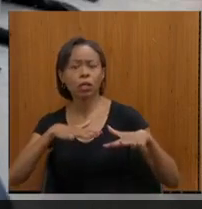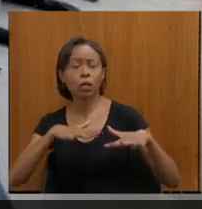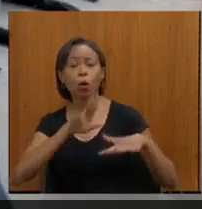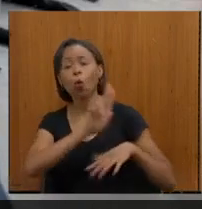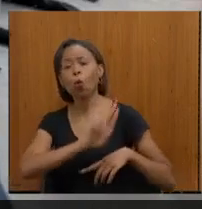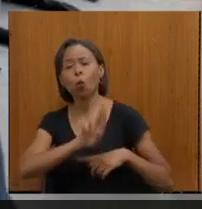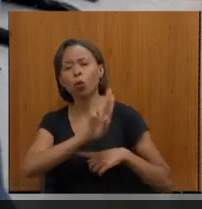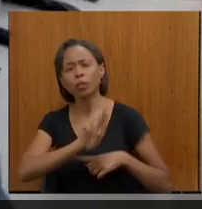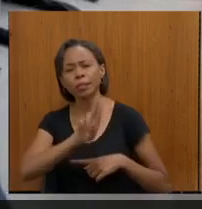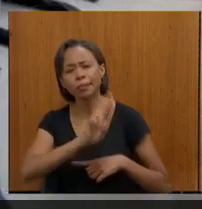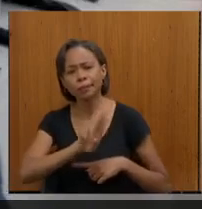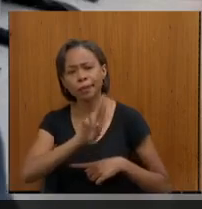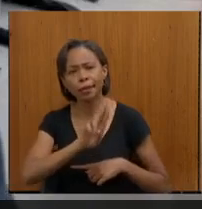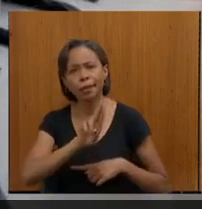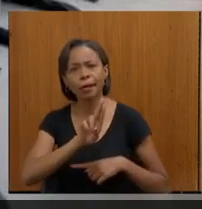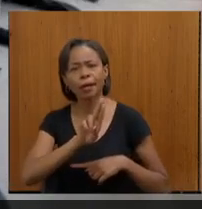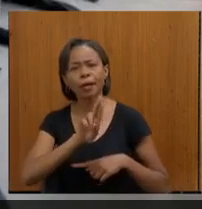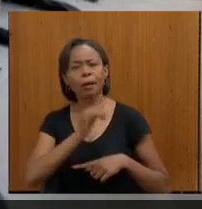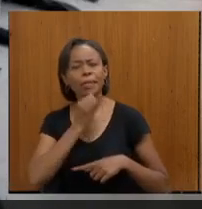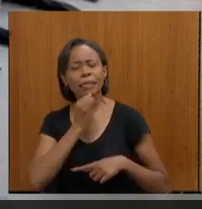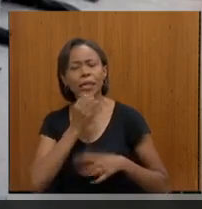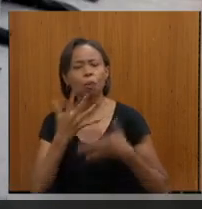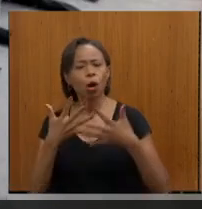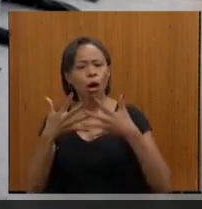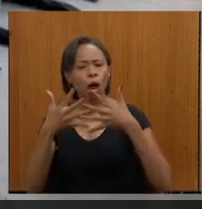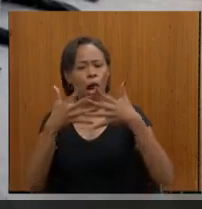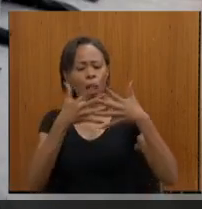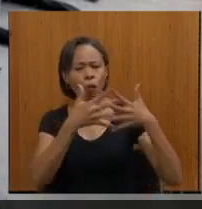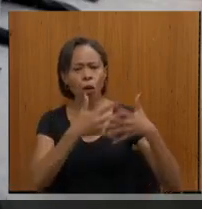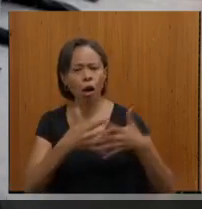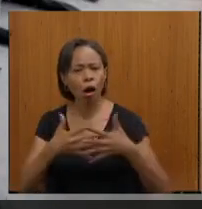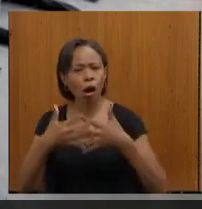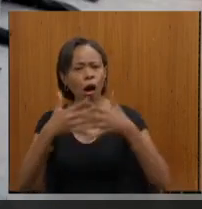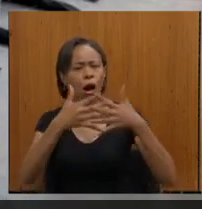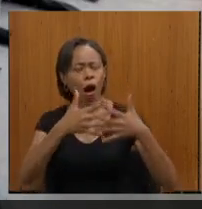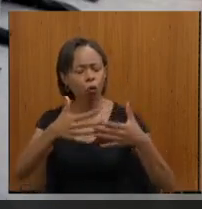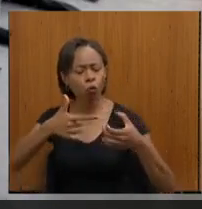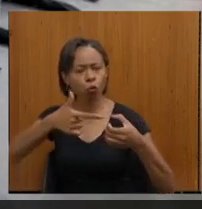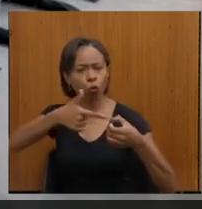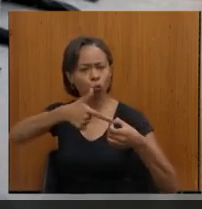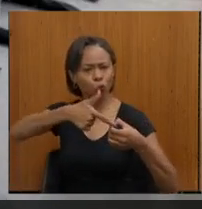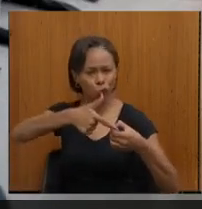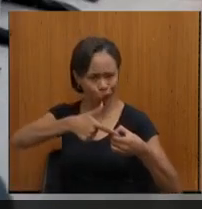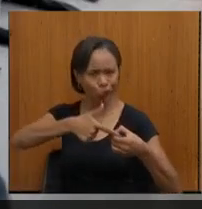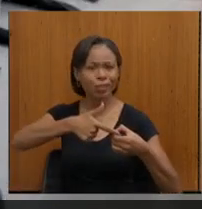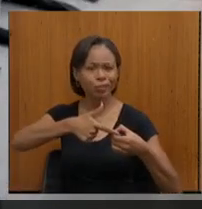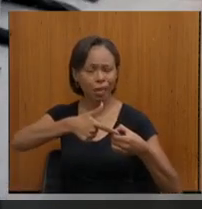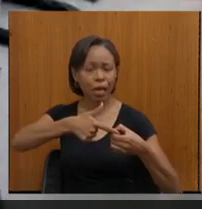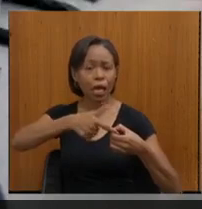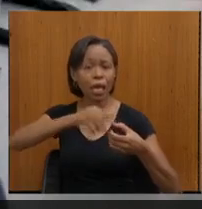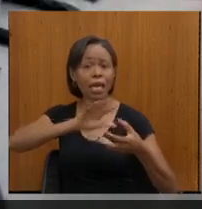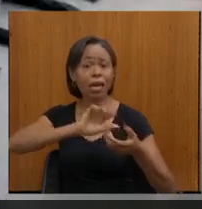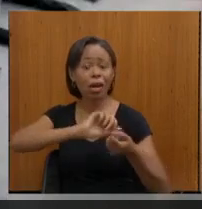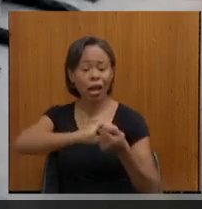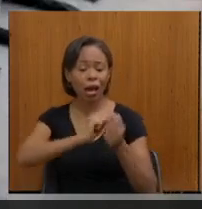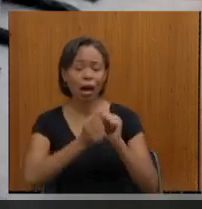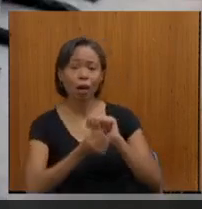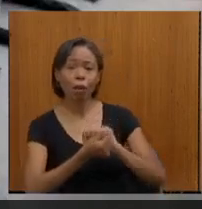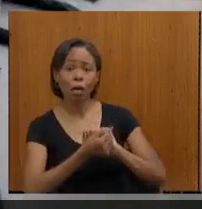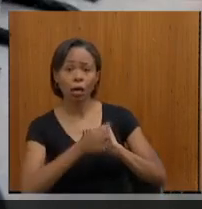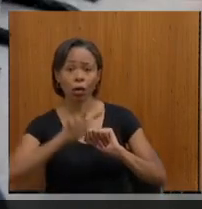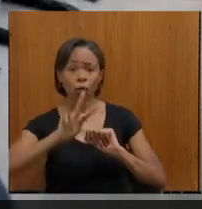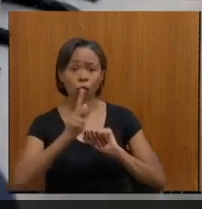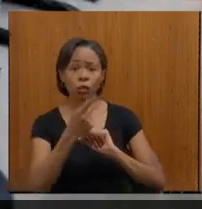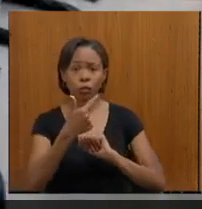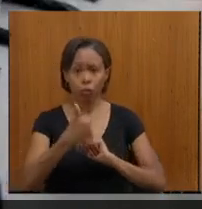usar é nabos as ocasiões como maternidade combustível e fazer com na Ri combinação de prende ou